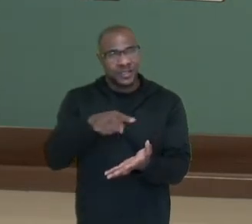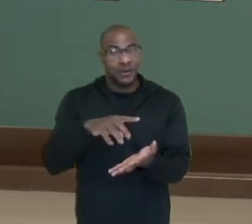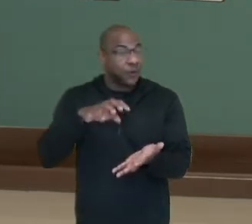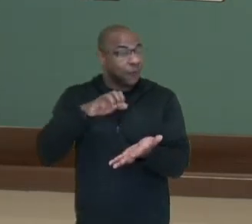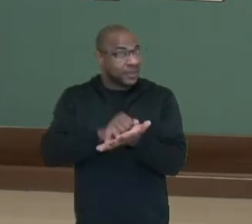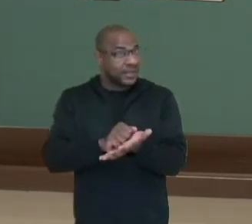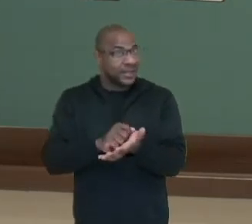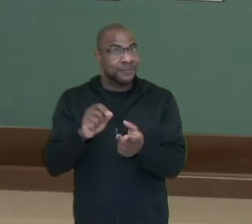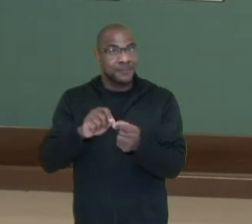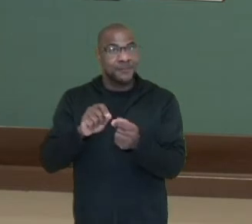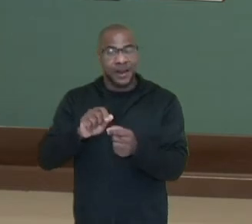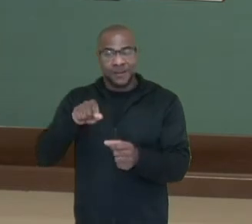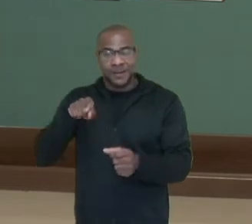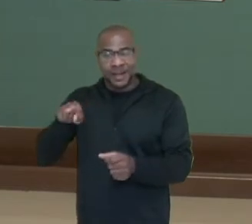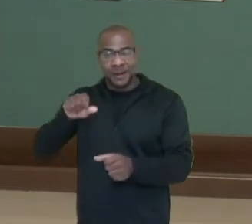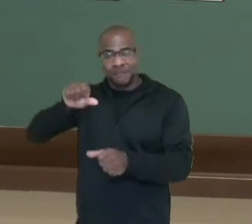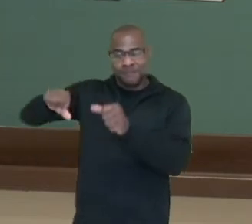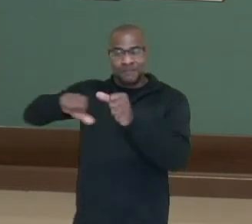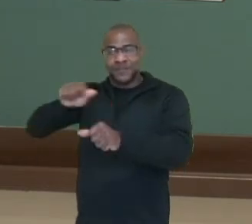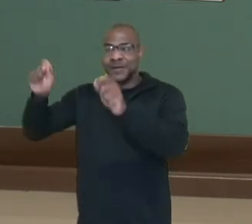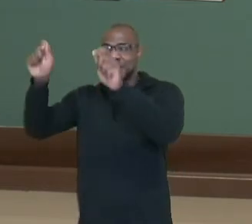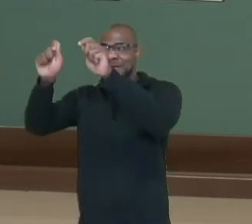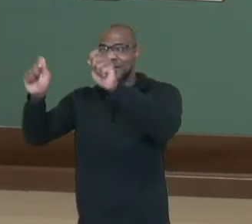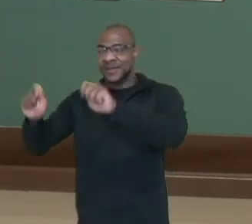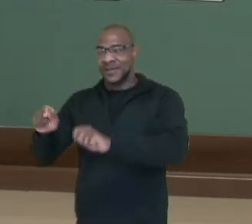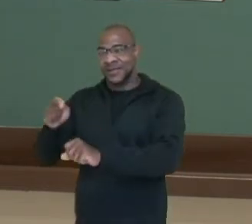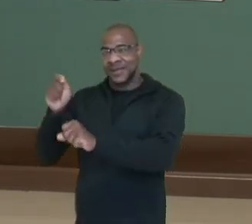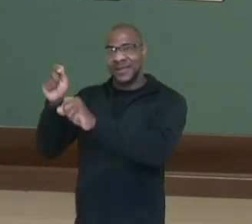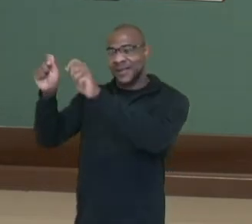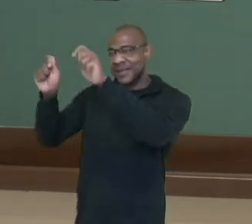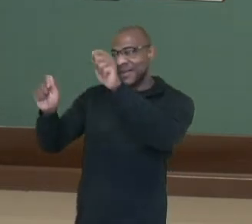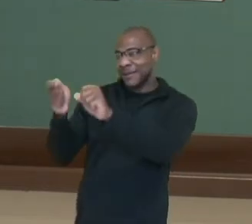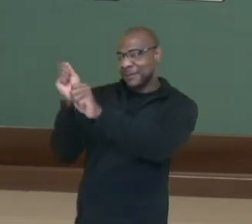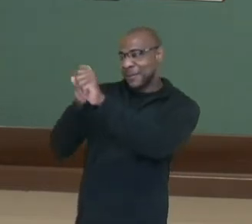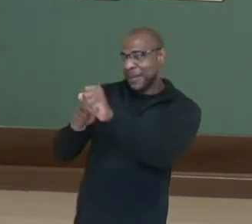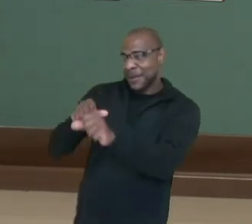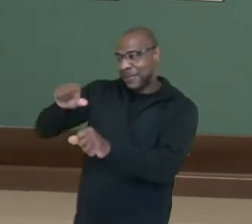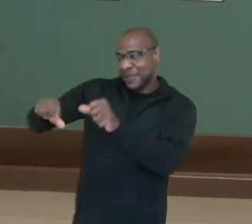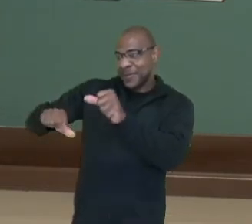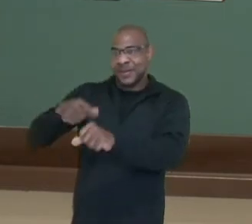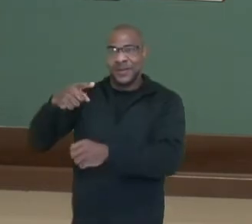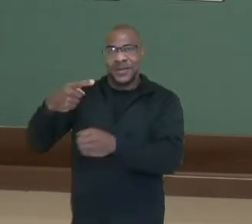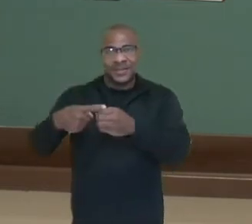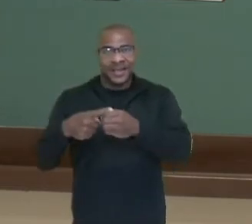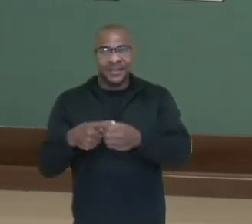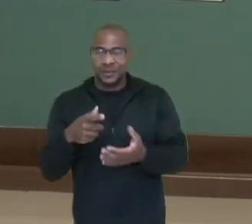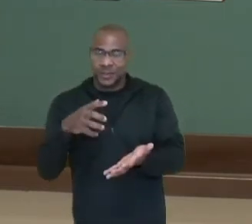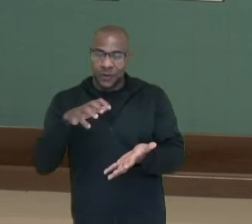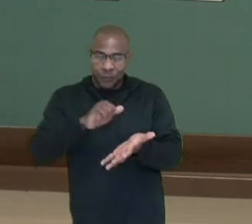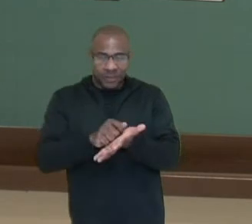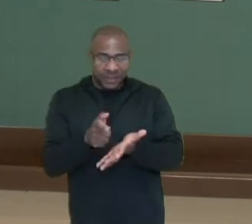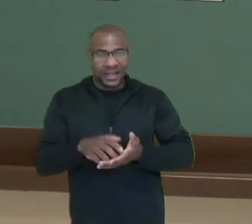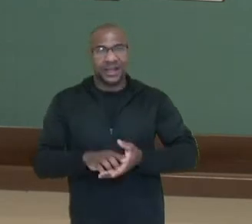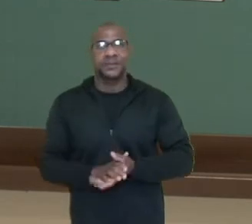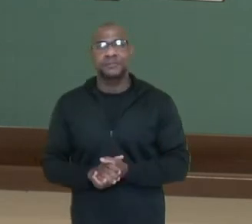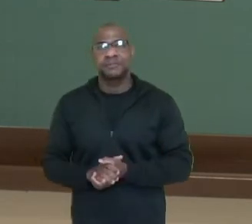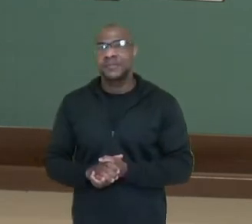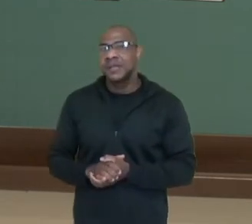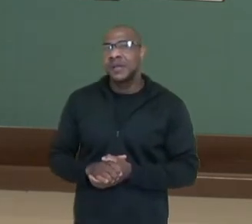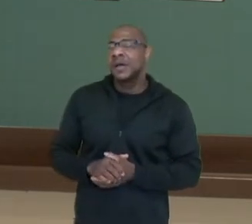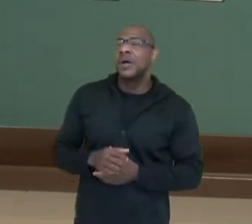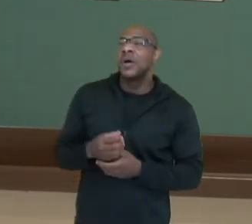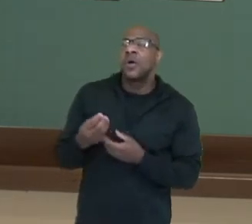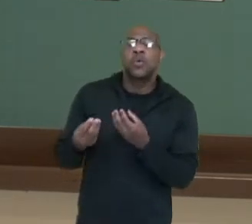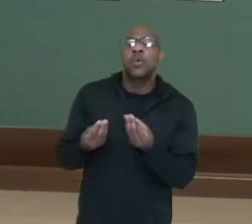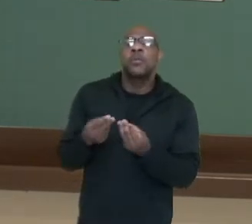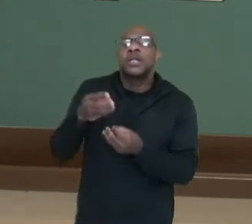para restaurar a estátua na praça da sua cidade. E aí, né? Como o desgaste da estátua poderia